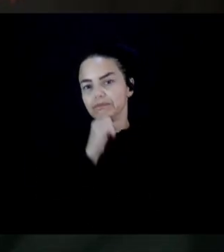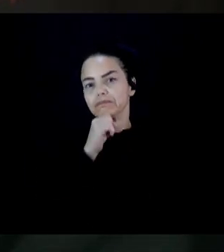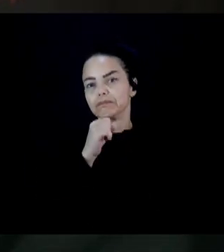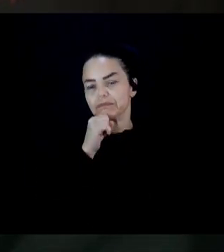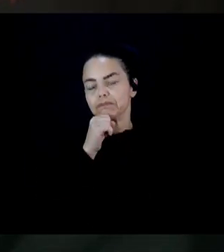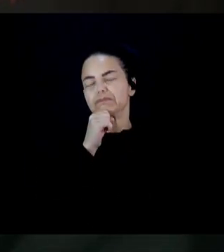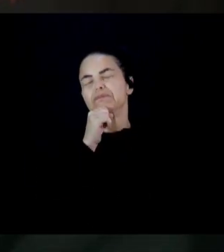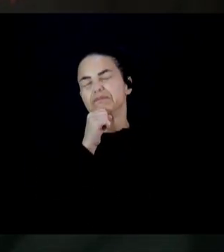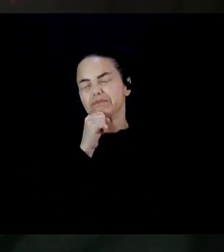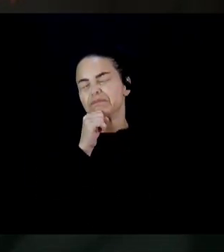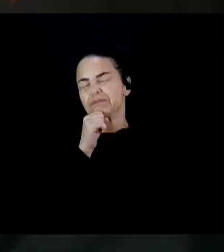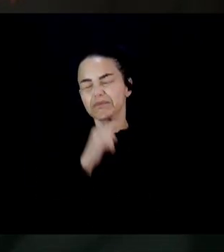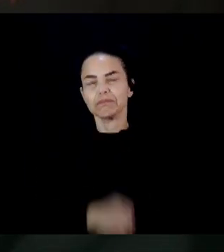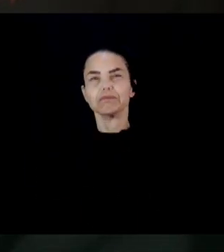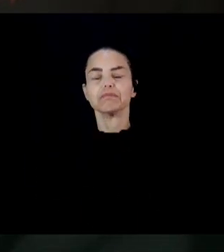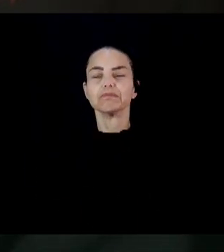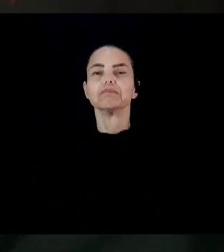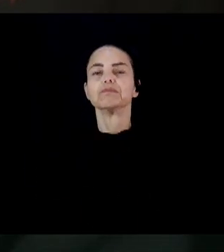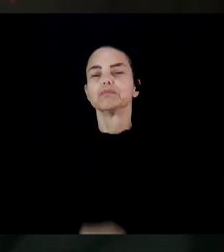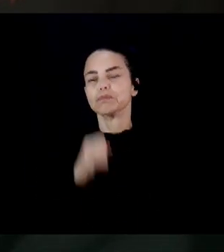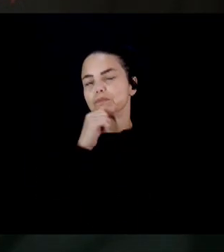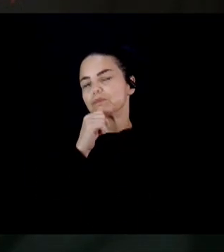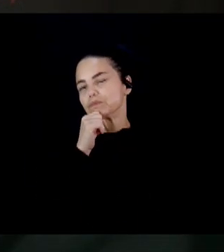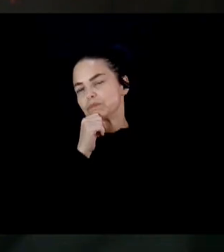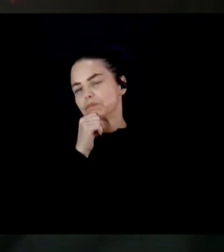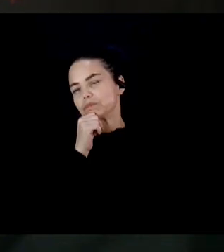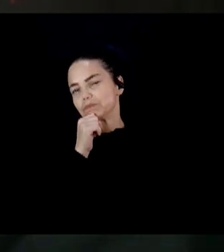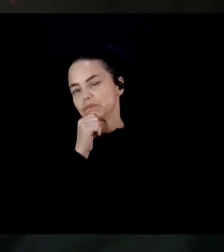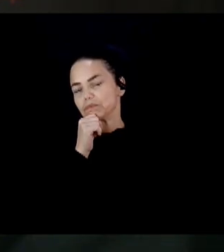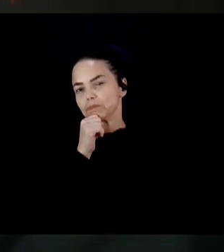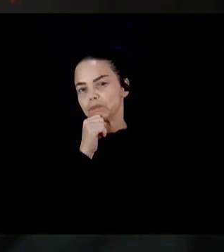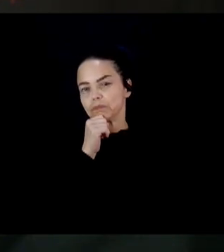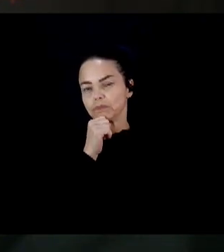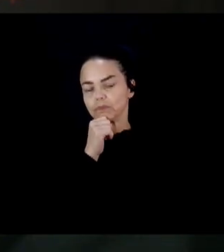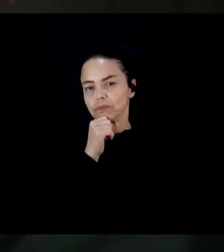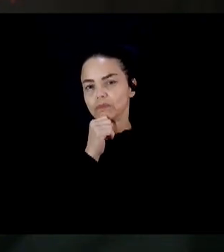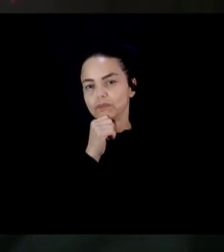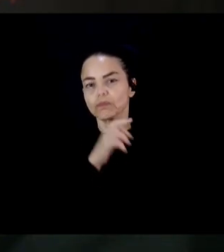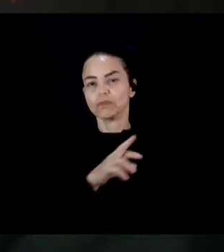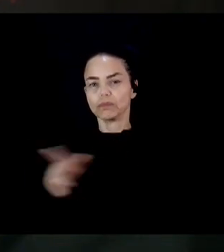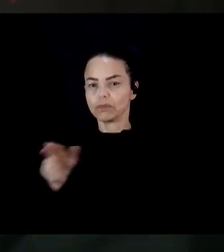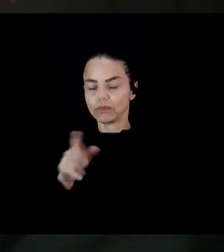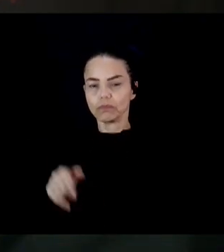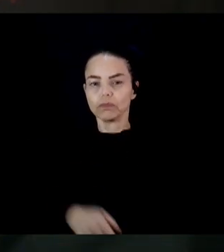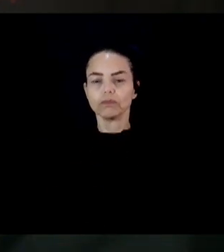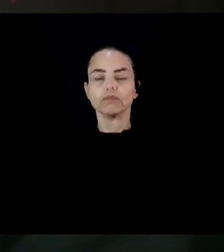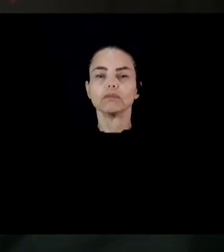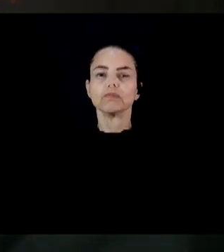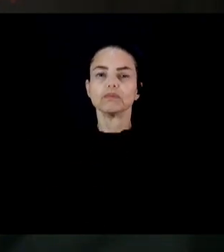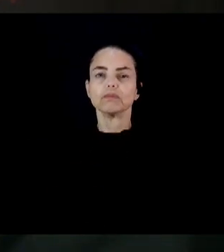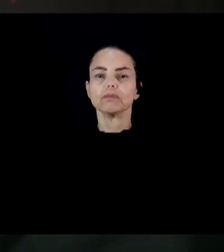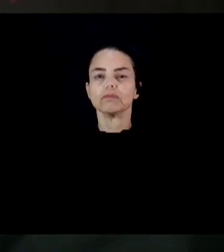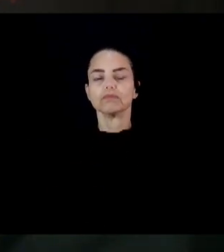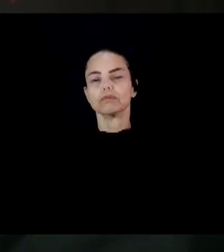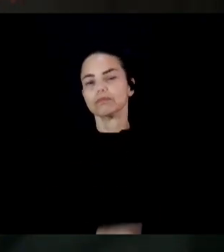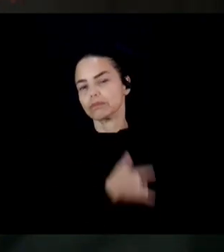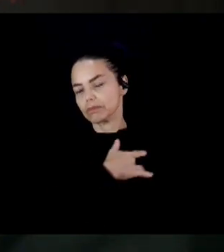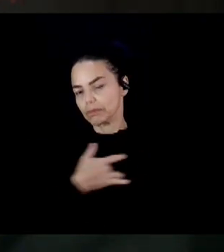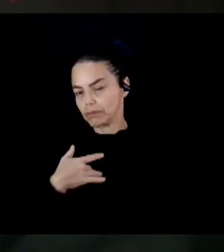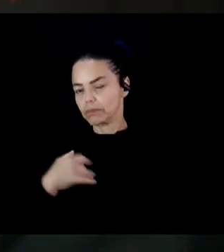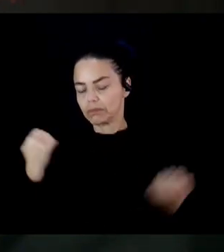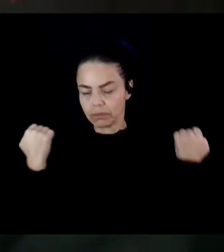estão envelhecendo de uma forma bem diferente, né? Com mais saúde, praticando